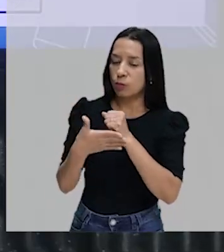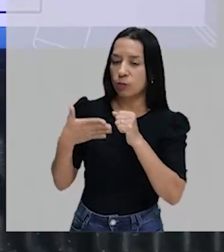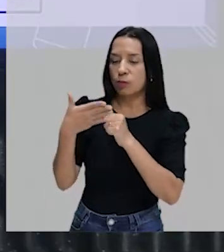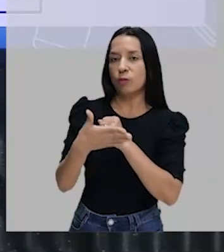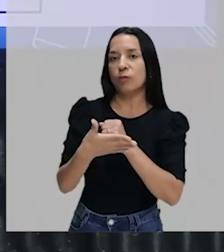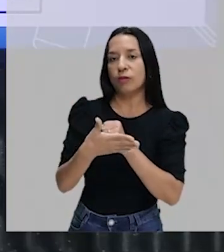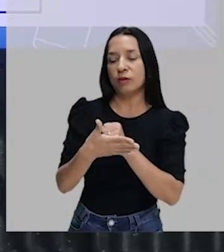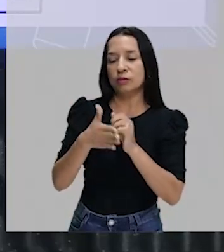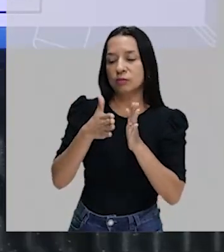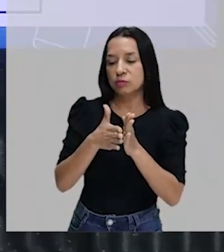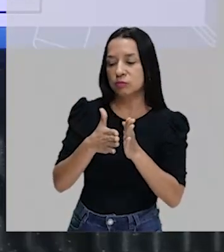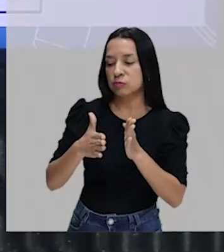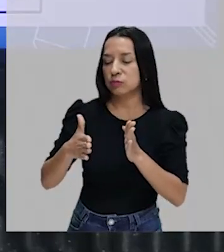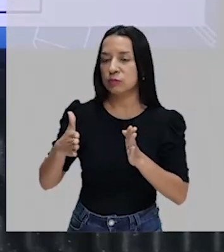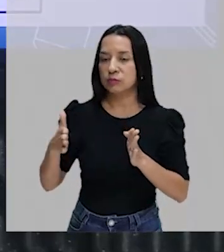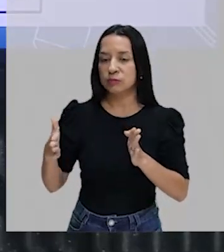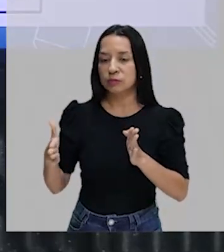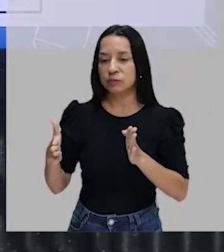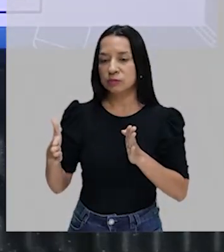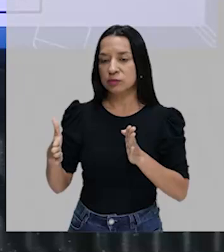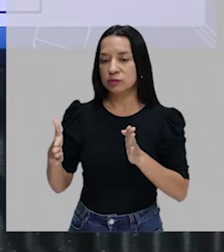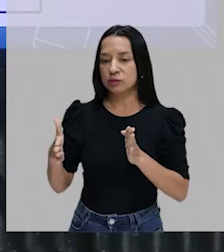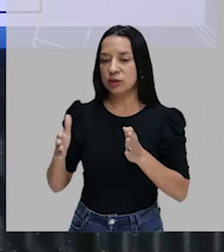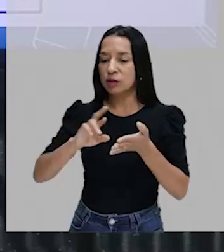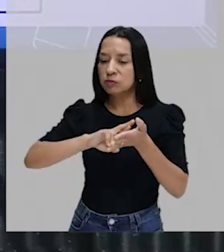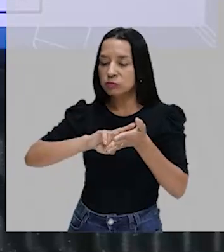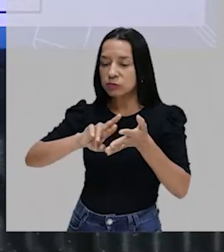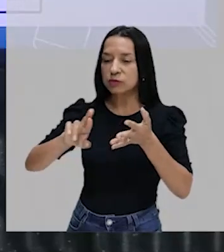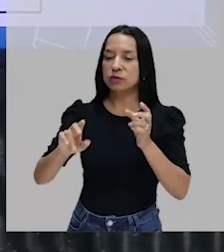série de variantes